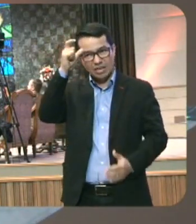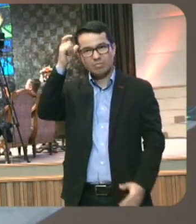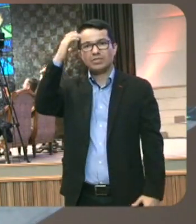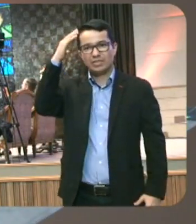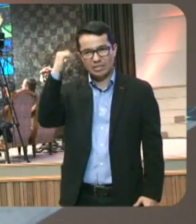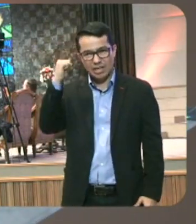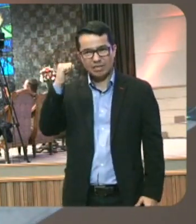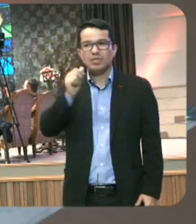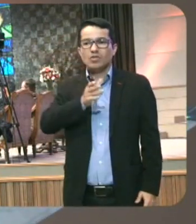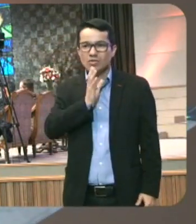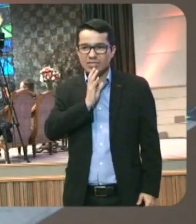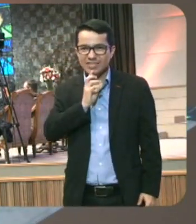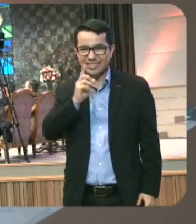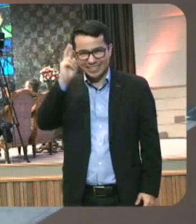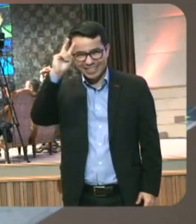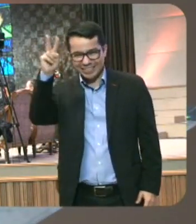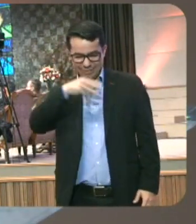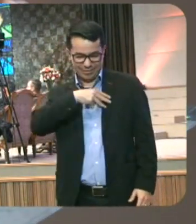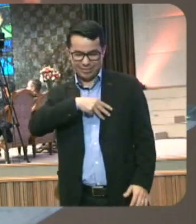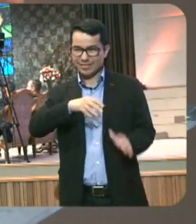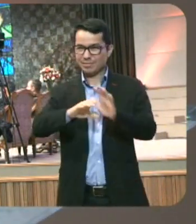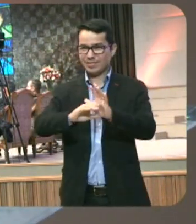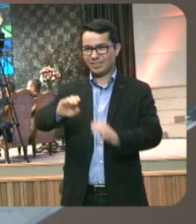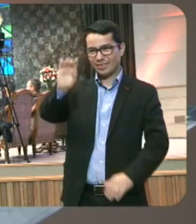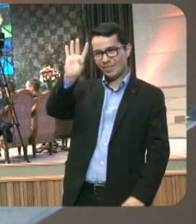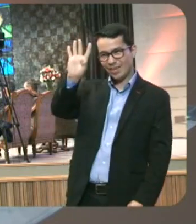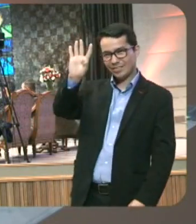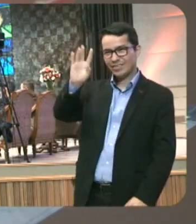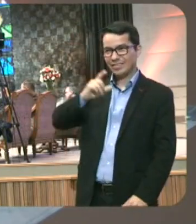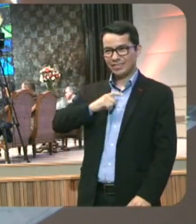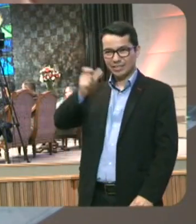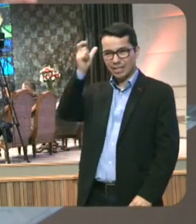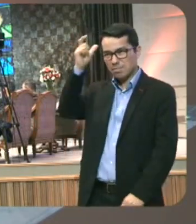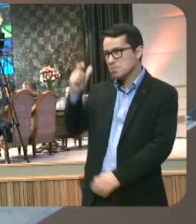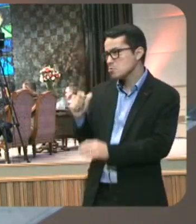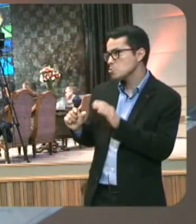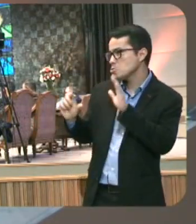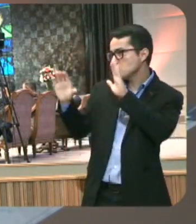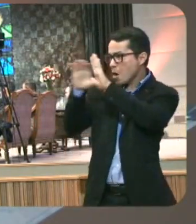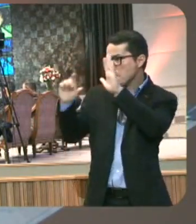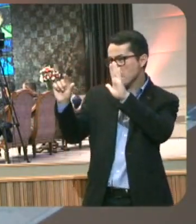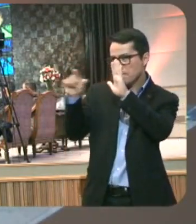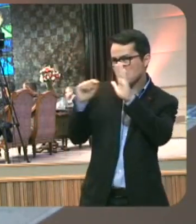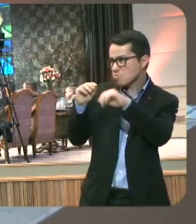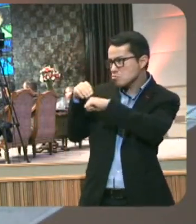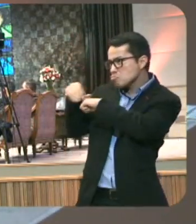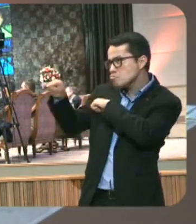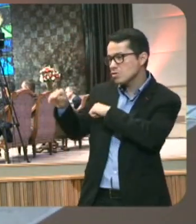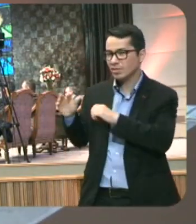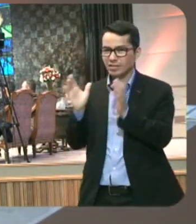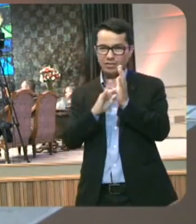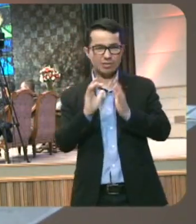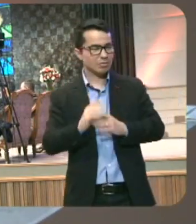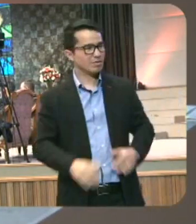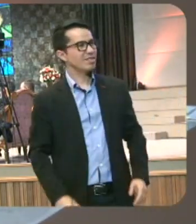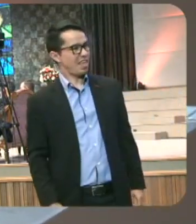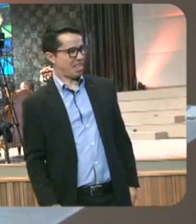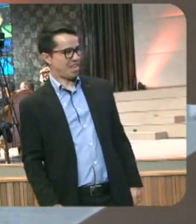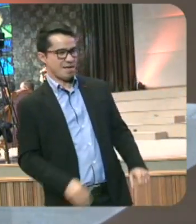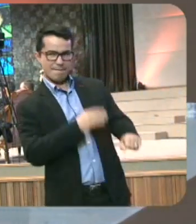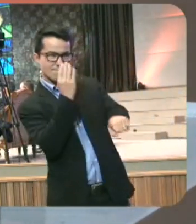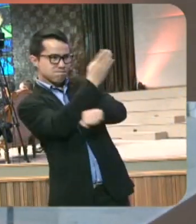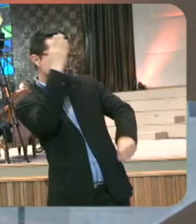lá de Mateus 4, quando Satanás tenta Jesus. Ele só usa textos da Bíblia, mas Jesus foi capaz de